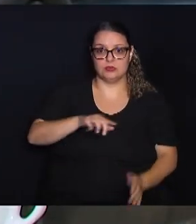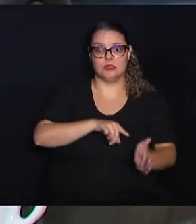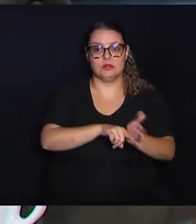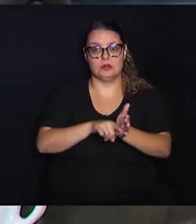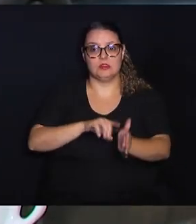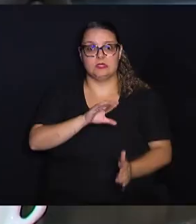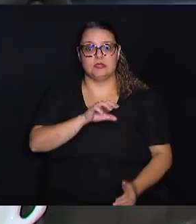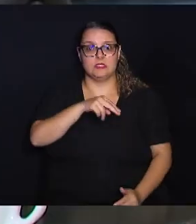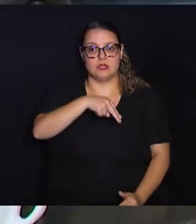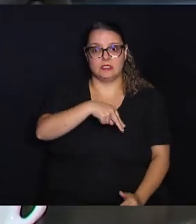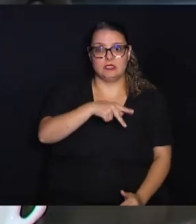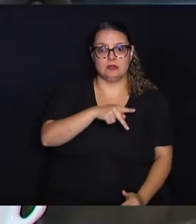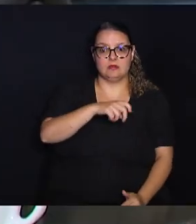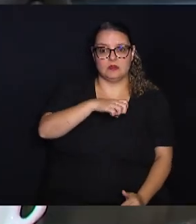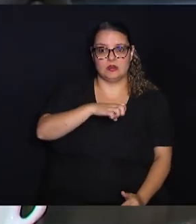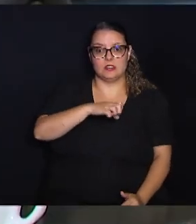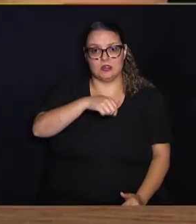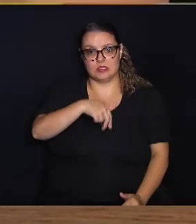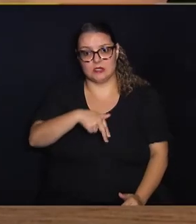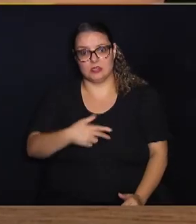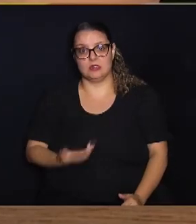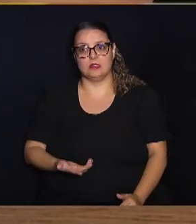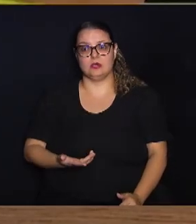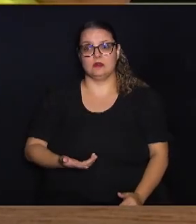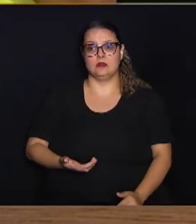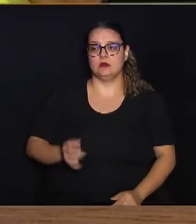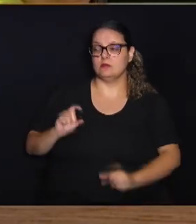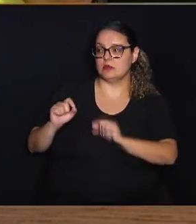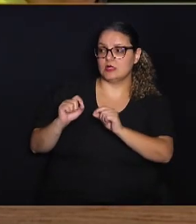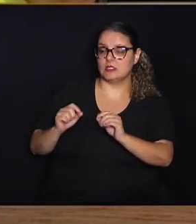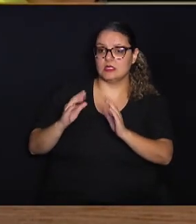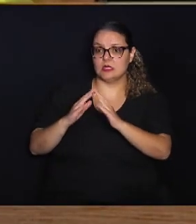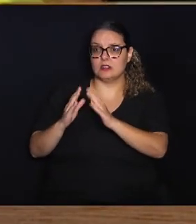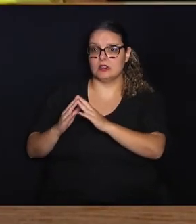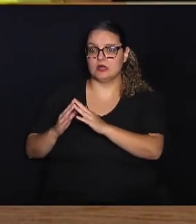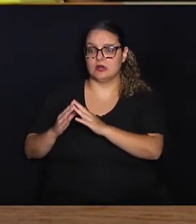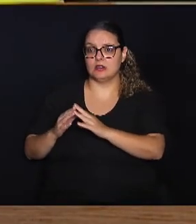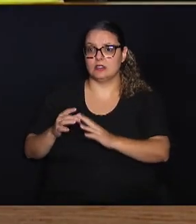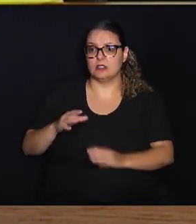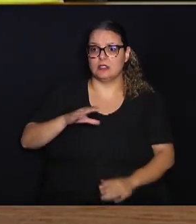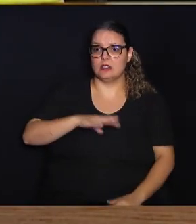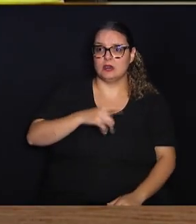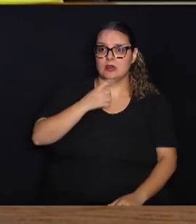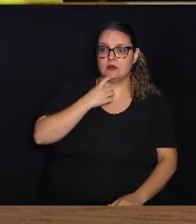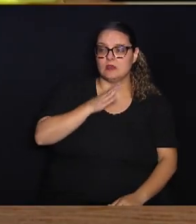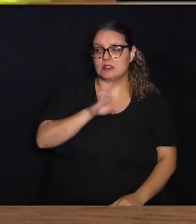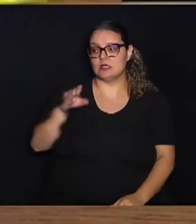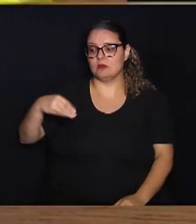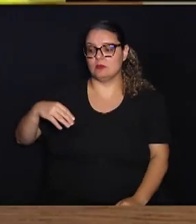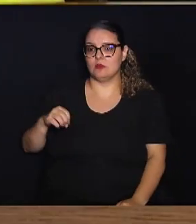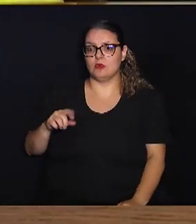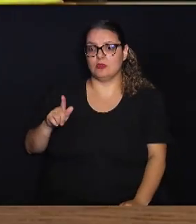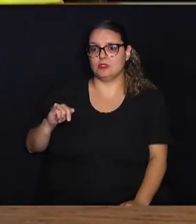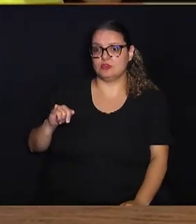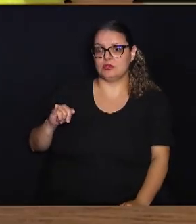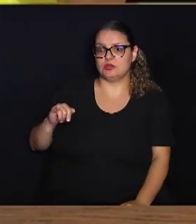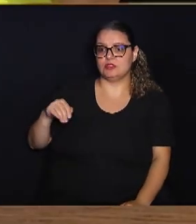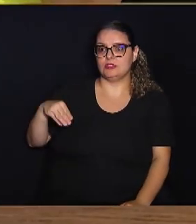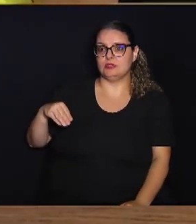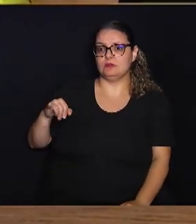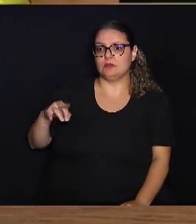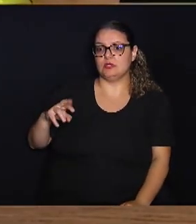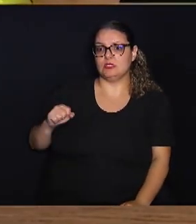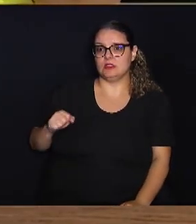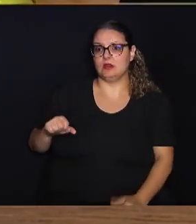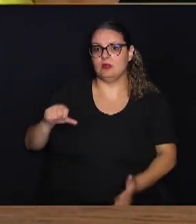CNPq, o Laboratório de Luz Síncronton, né? Para quem está em casa, quando pega Campinas Mogi Mirim, tem aquelas placas, polo de alta tecnologia, exatamente, é